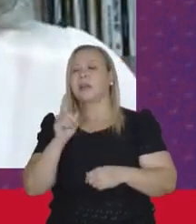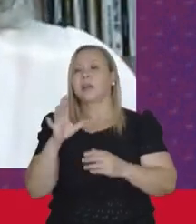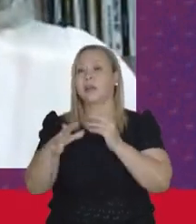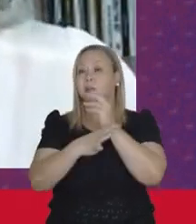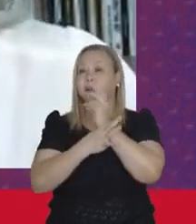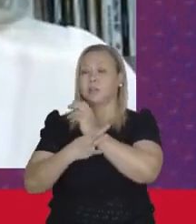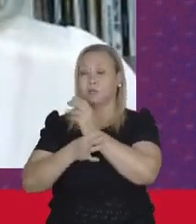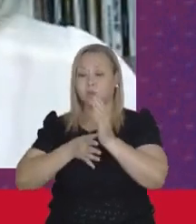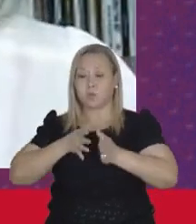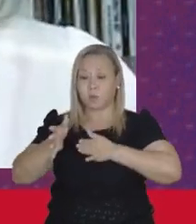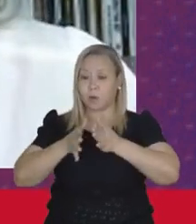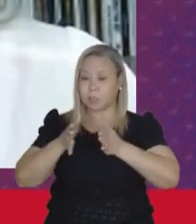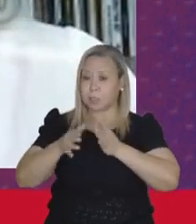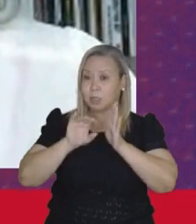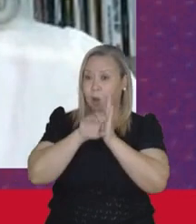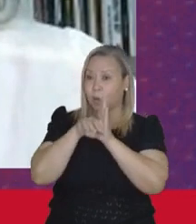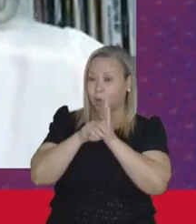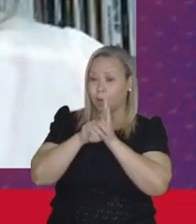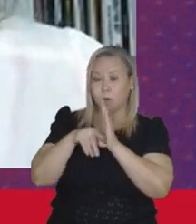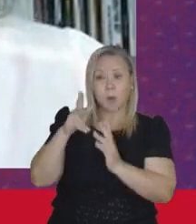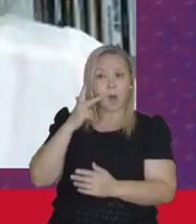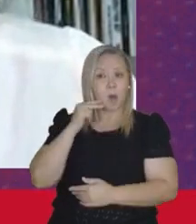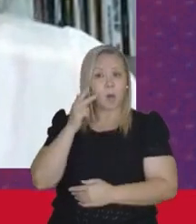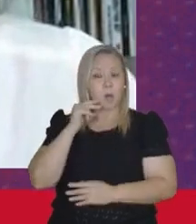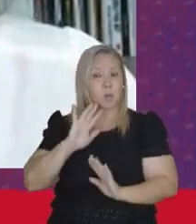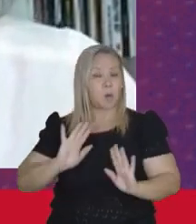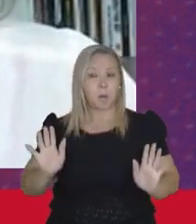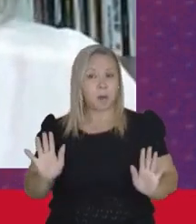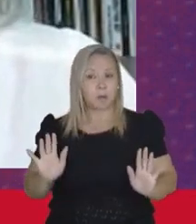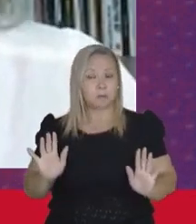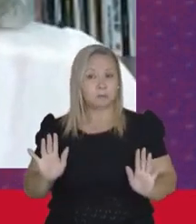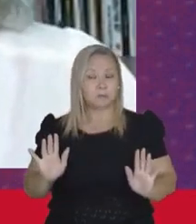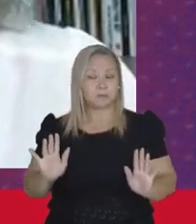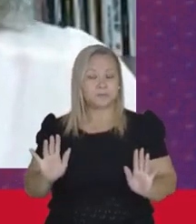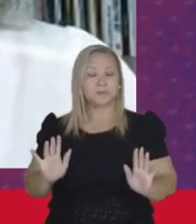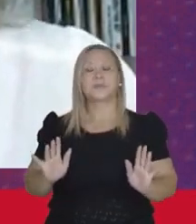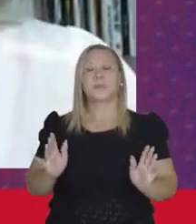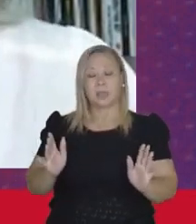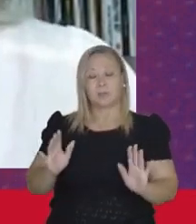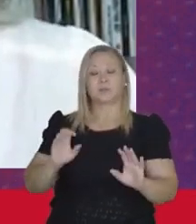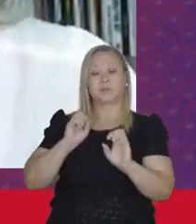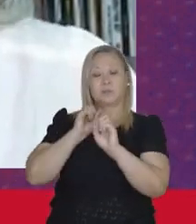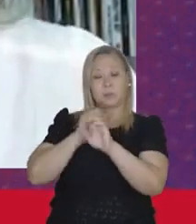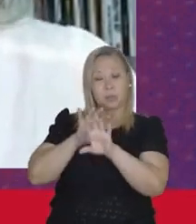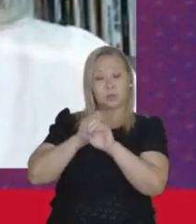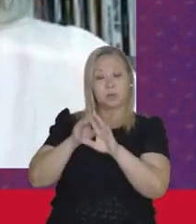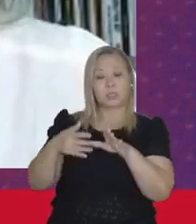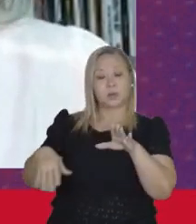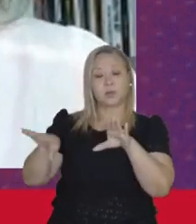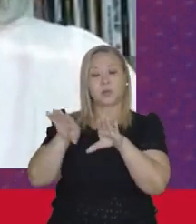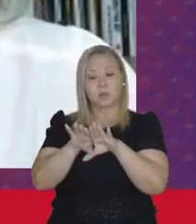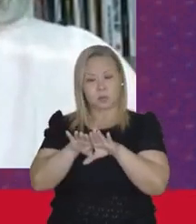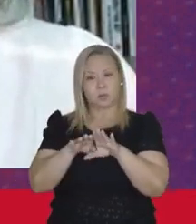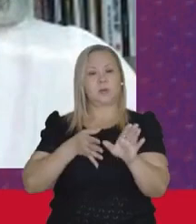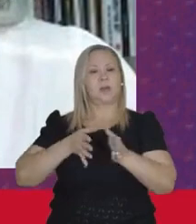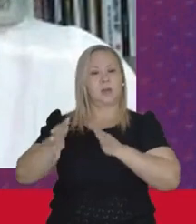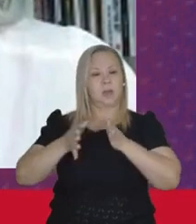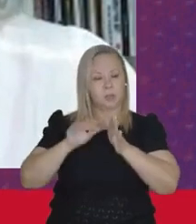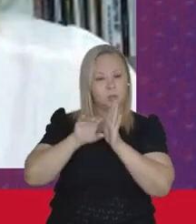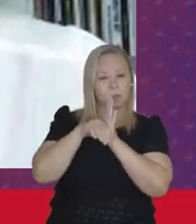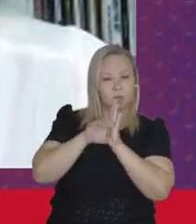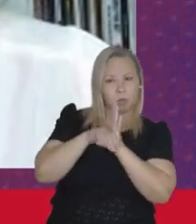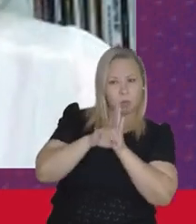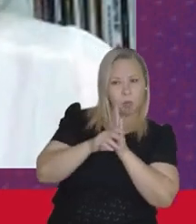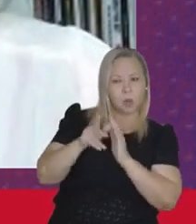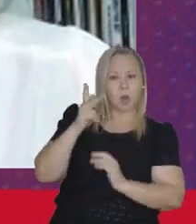assegura o acesso ao currículo comum, a educação inclusiva assegura o acesso ao currículo